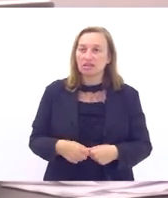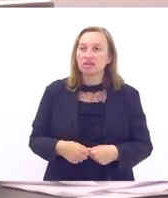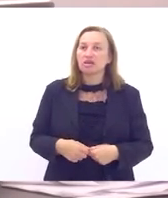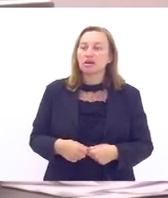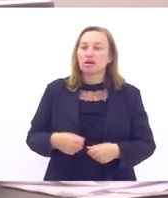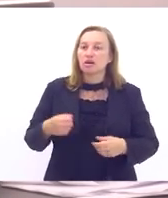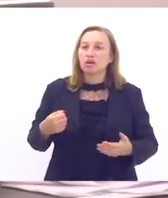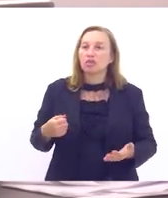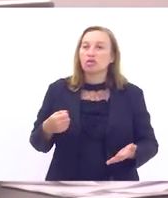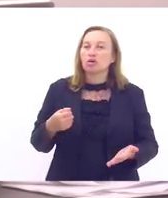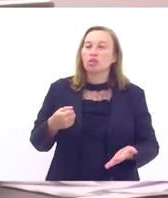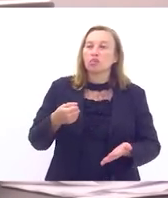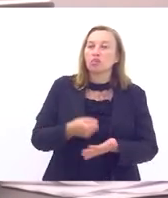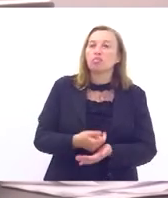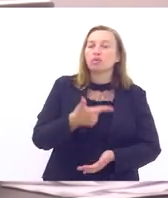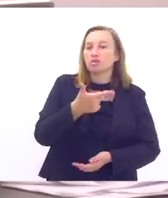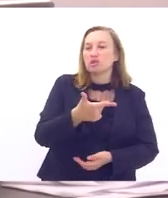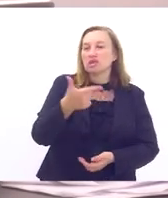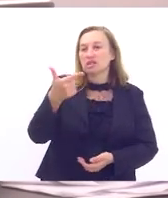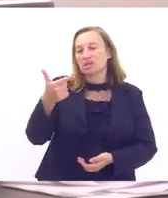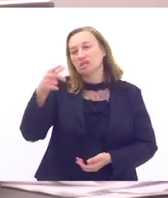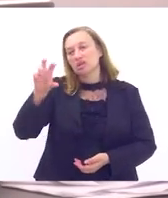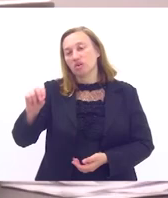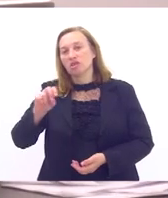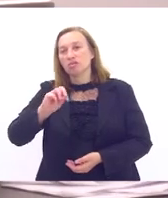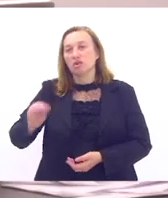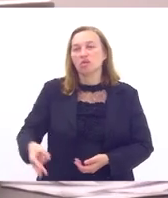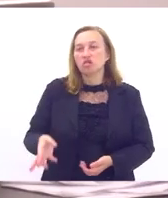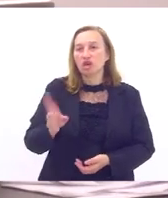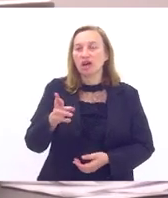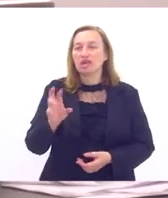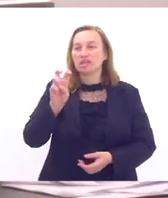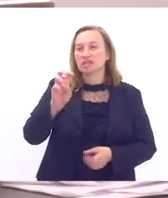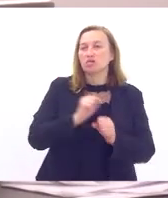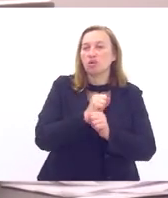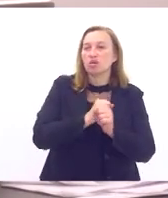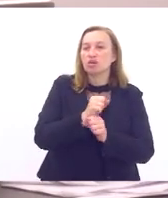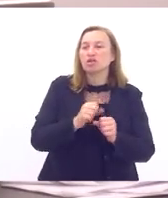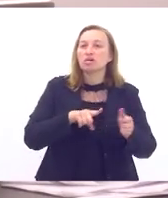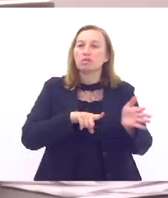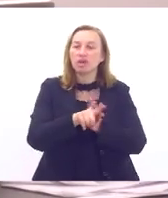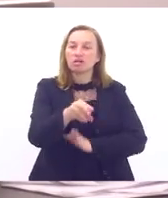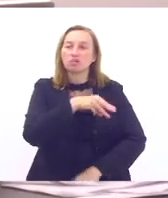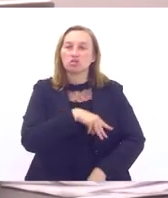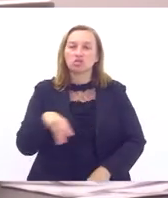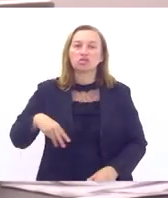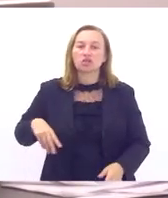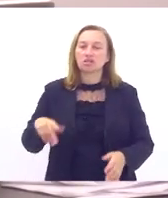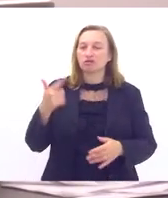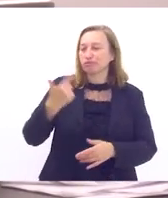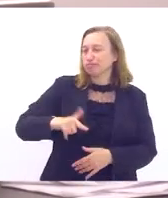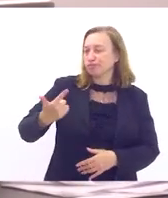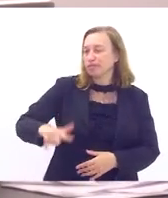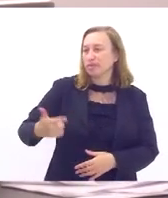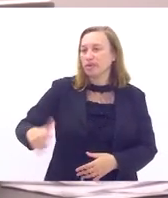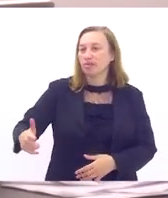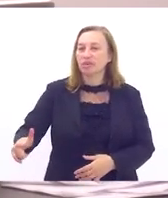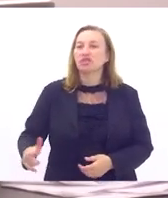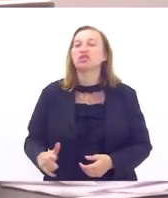execução de 250 milhões de reais em 5 anos. Essa pergunta foi feita pelo Ministério Público diversas vezes